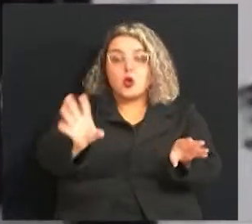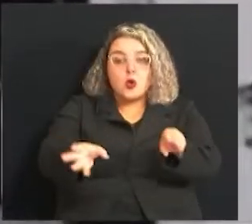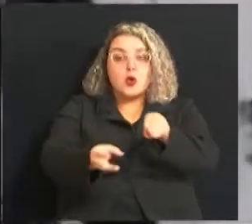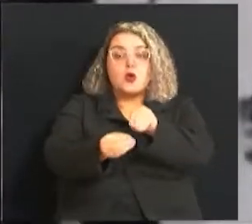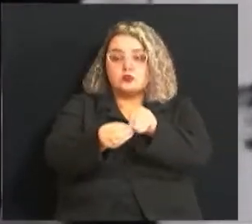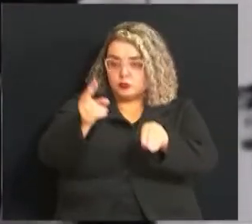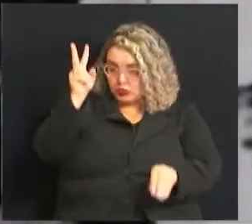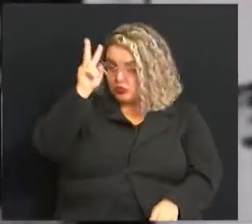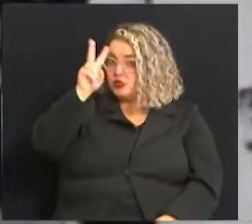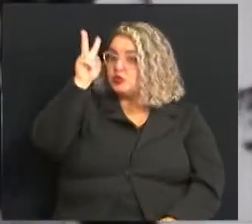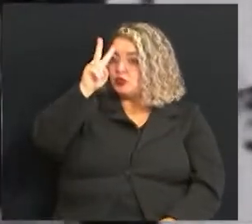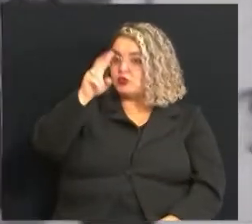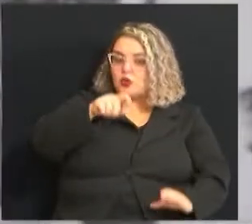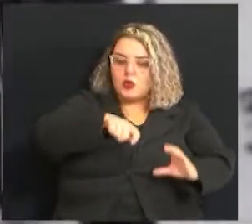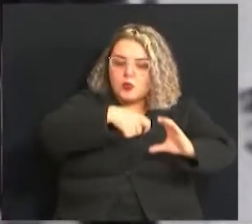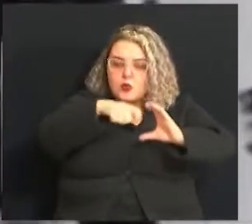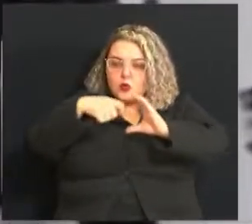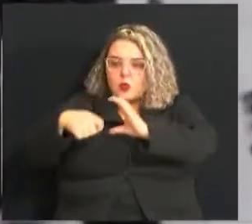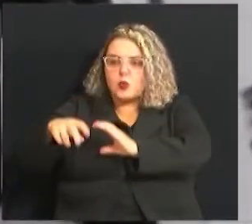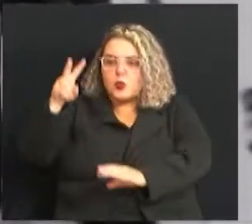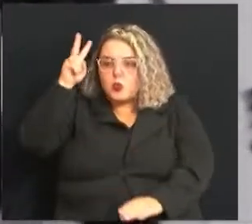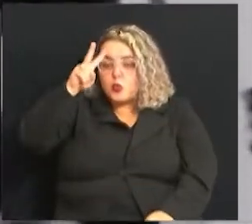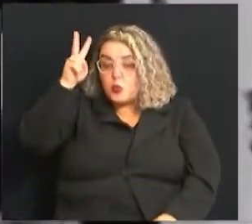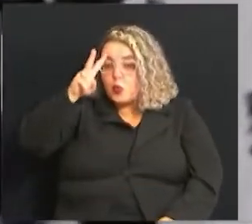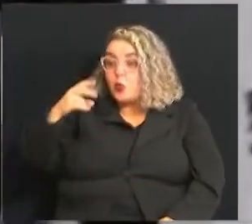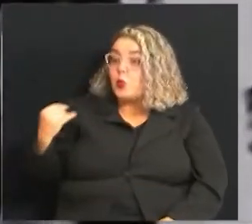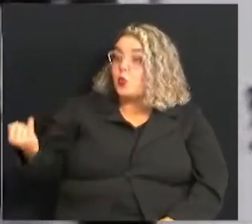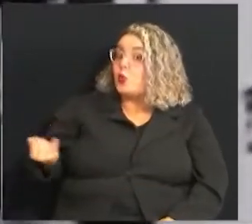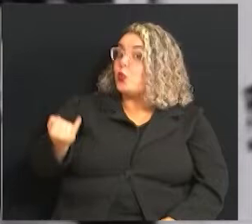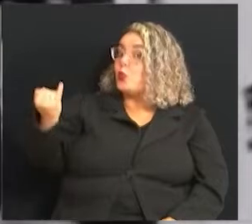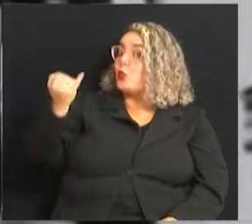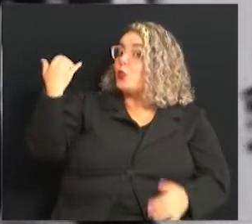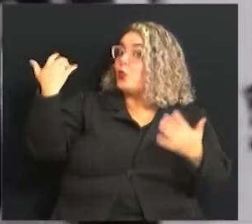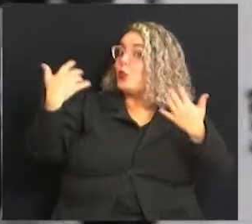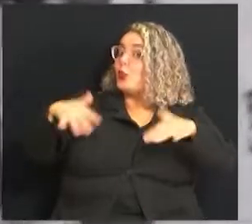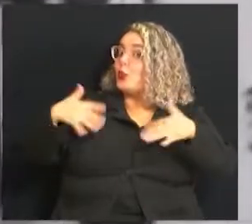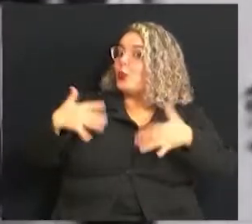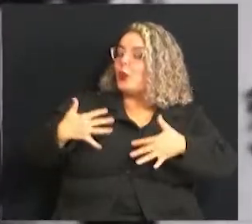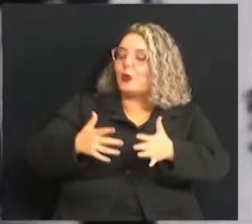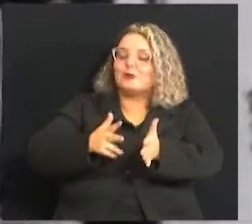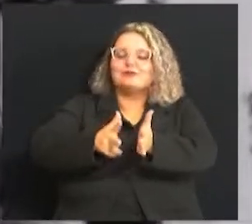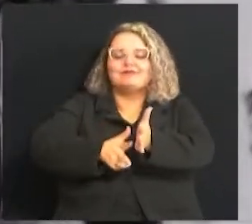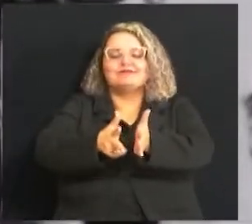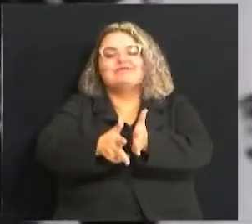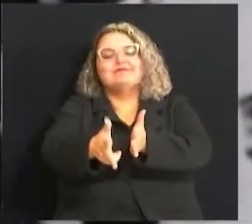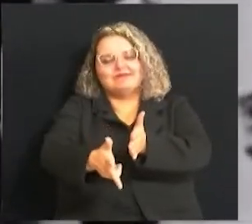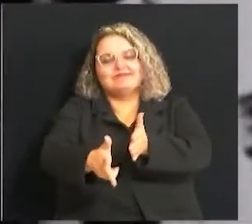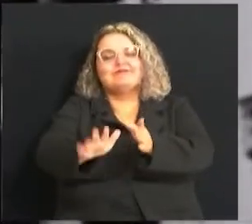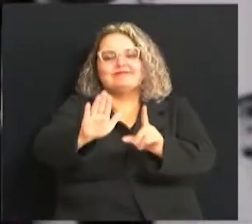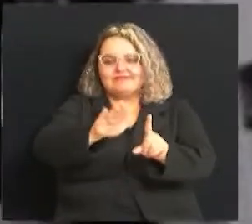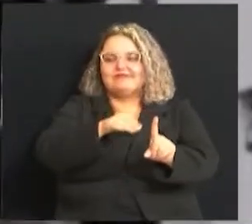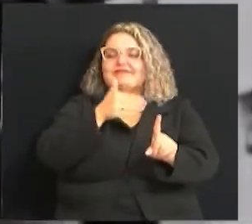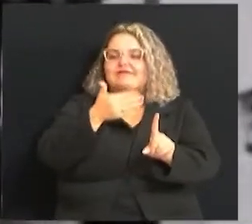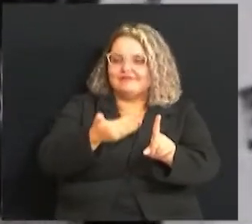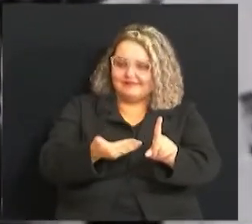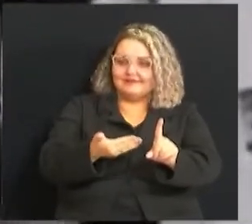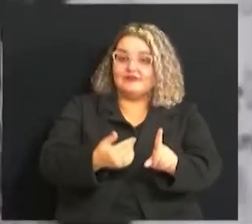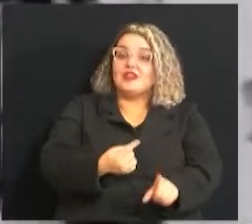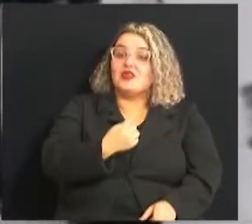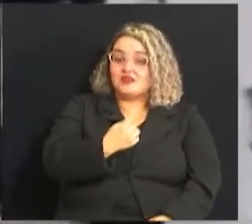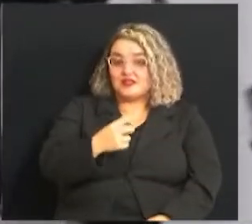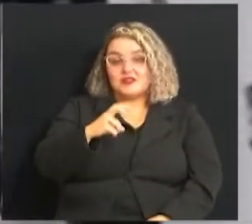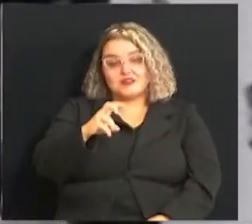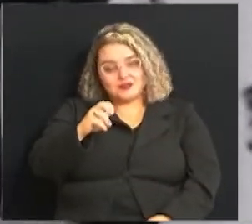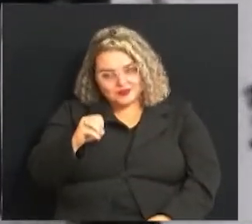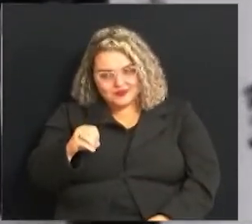Um resumo da história e vídeos que lembraram a importância do transporte ferroviário na homenagem